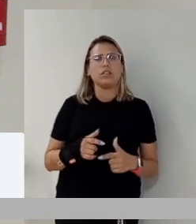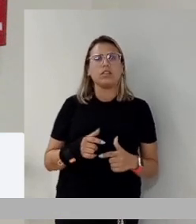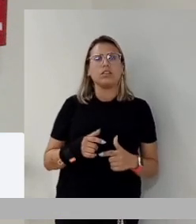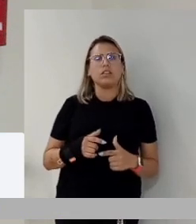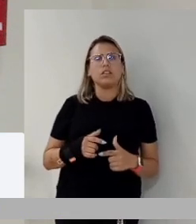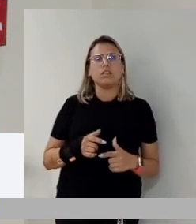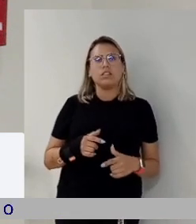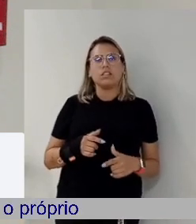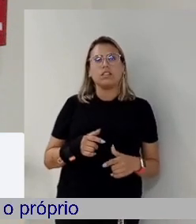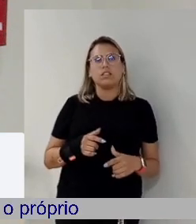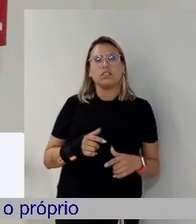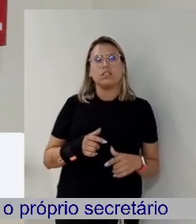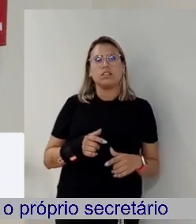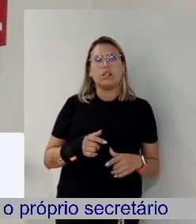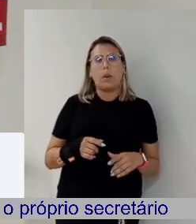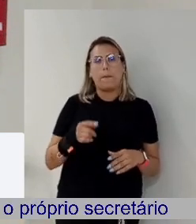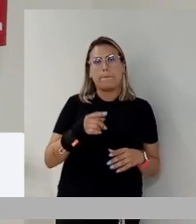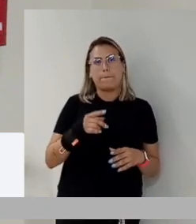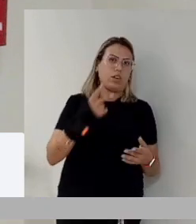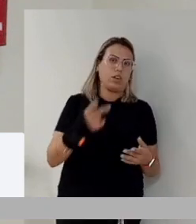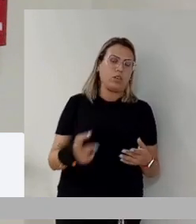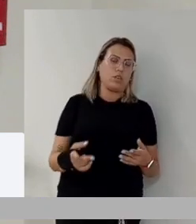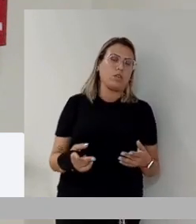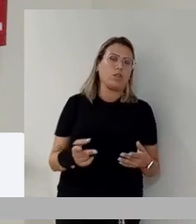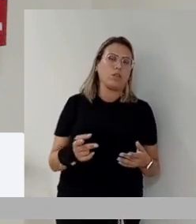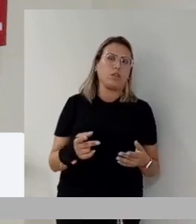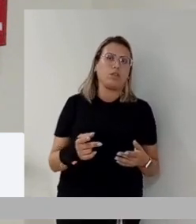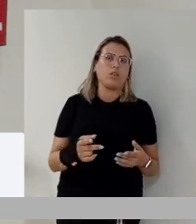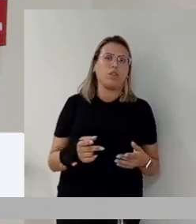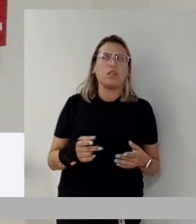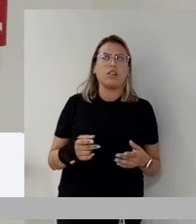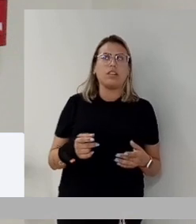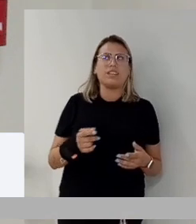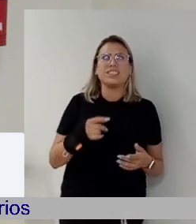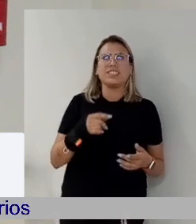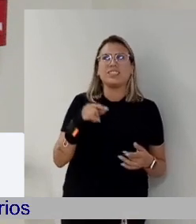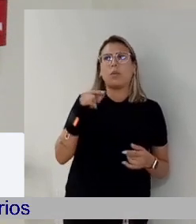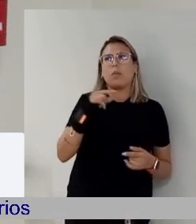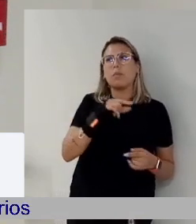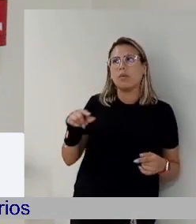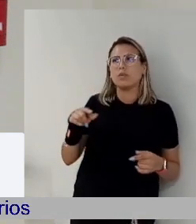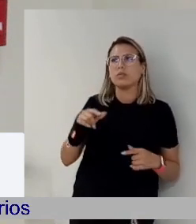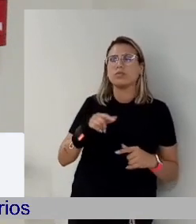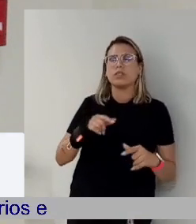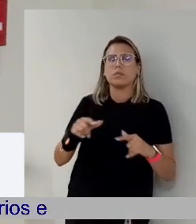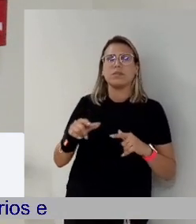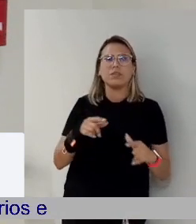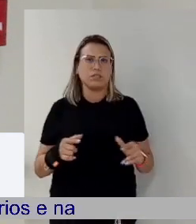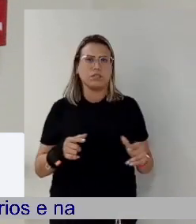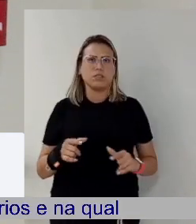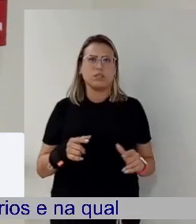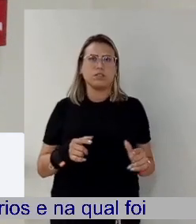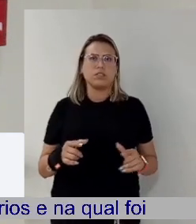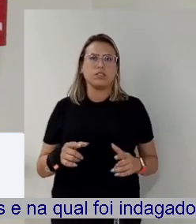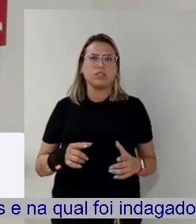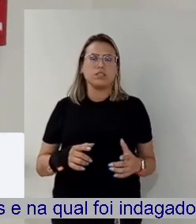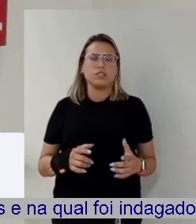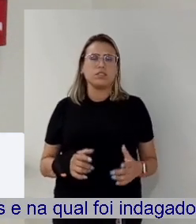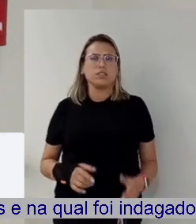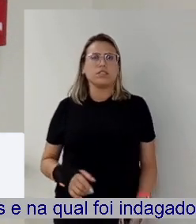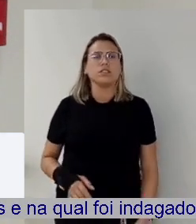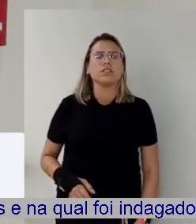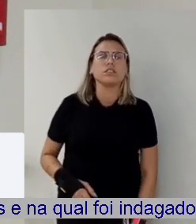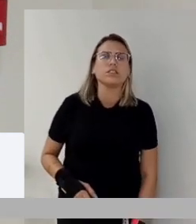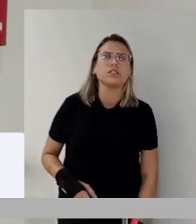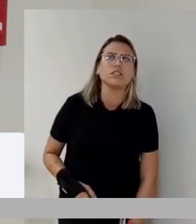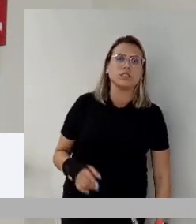o próprio secretário mencionou né são são poucos funcionários e na qual foi indagado por